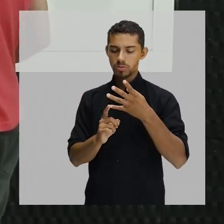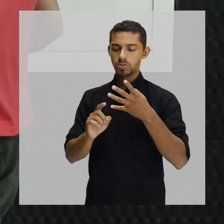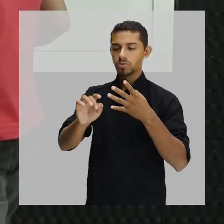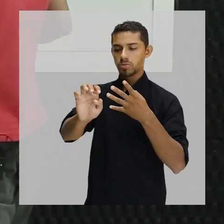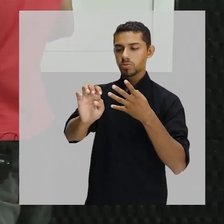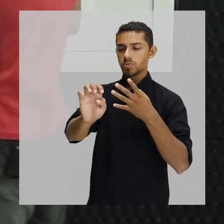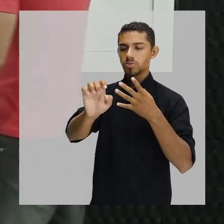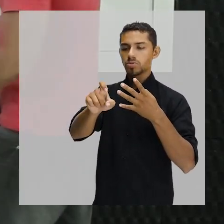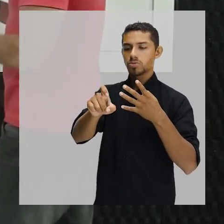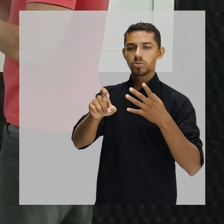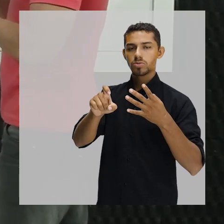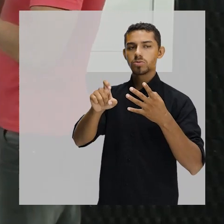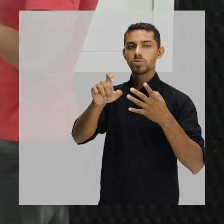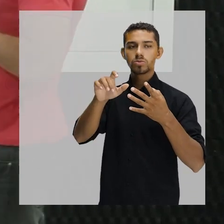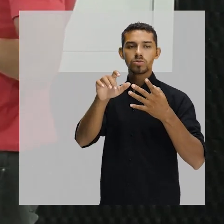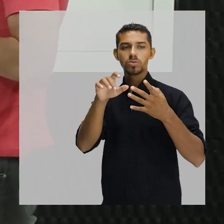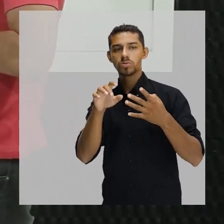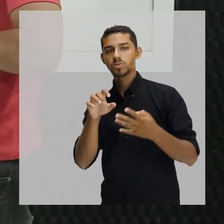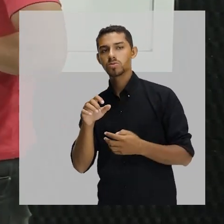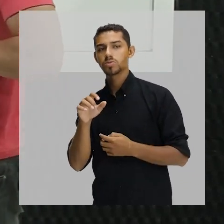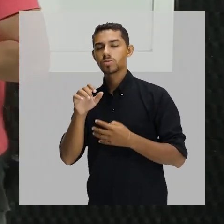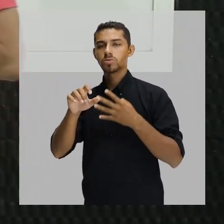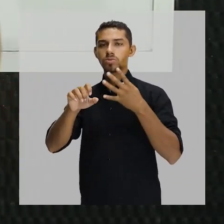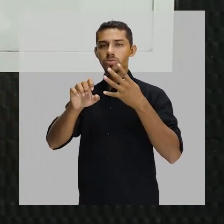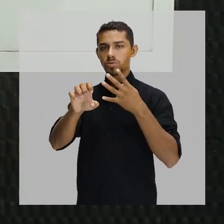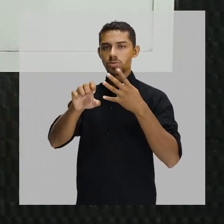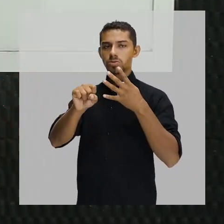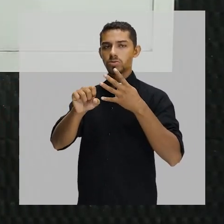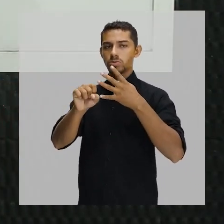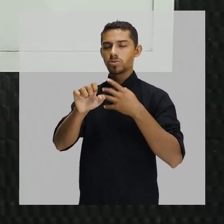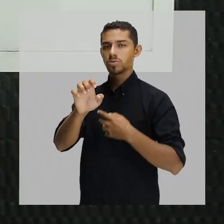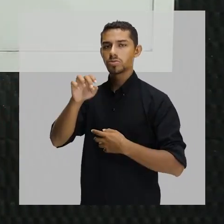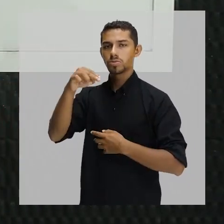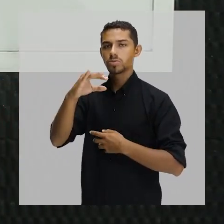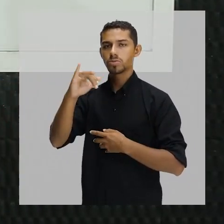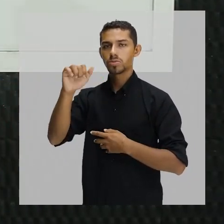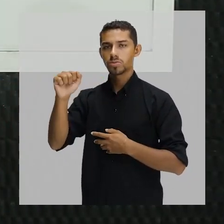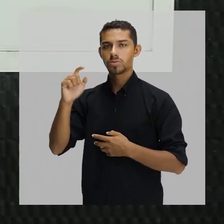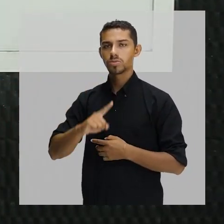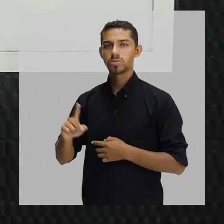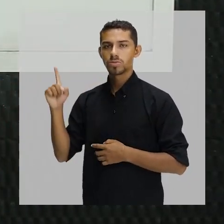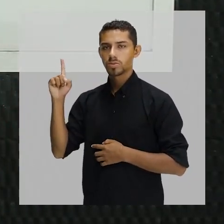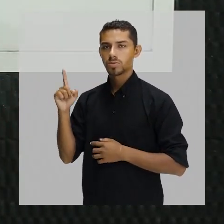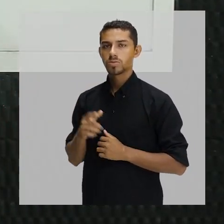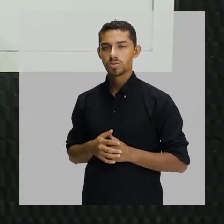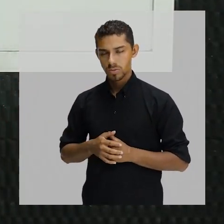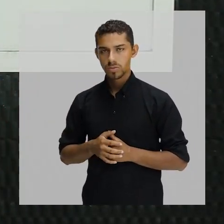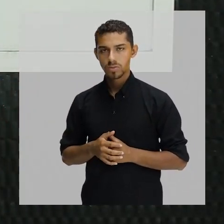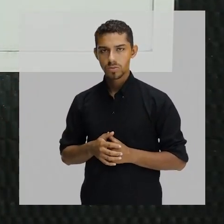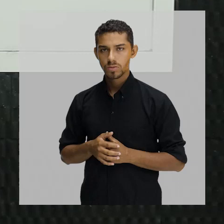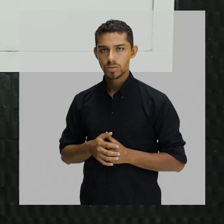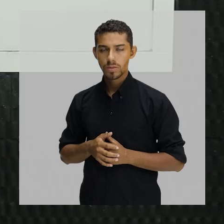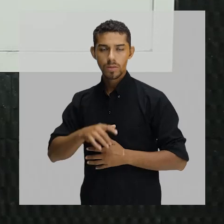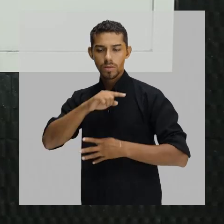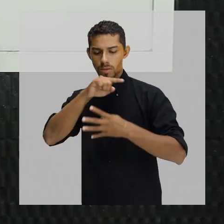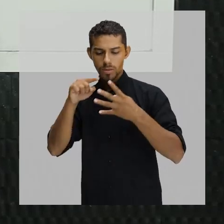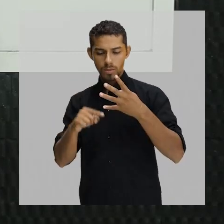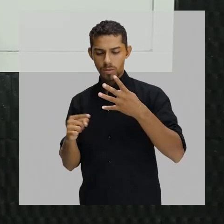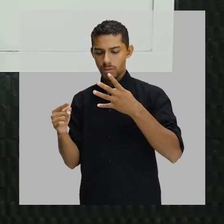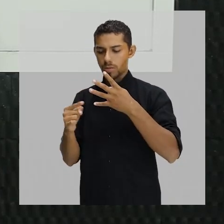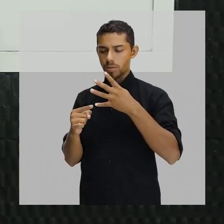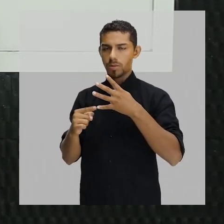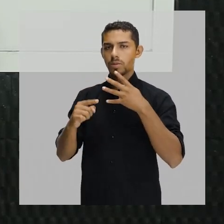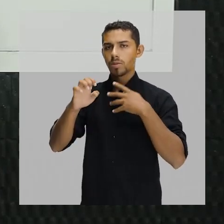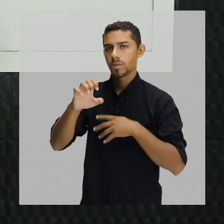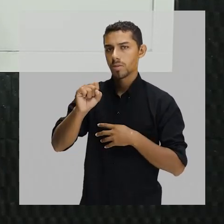certo? Então, quando você fala, por exemplo, do conhecimento, dos tipos de conhecimento, da origem do conhecimento, da forma